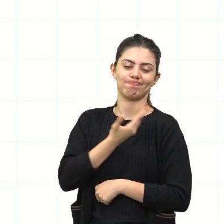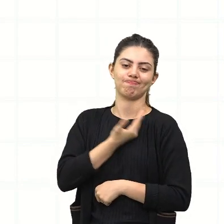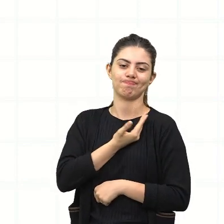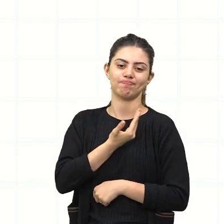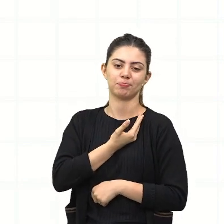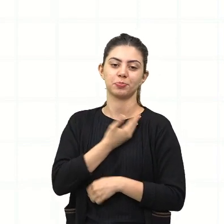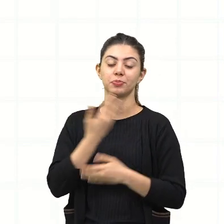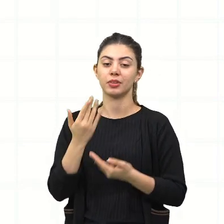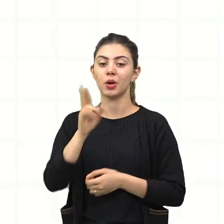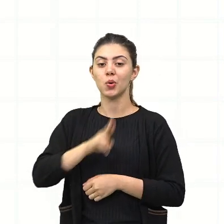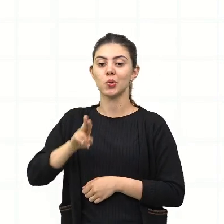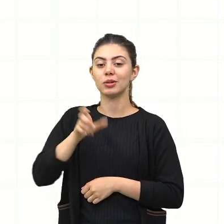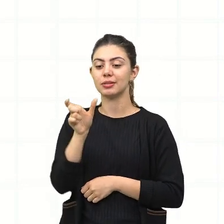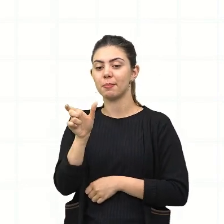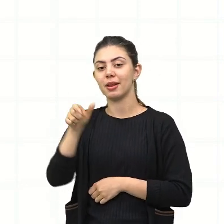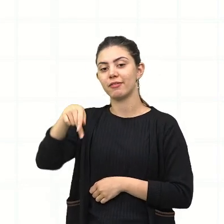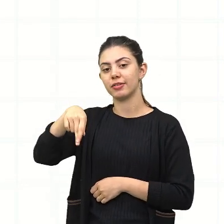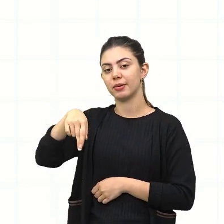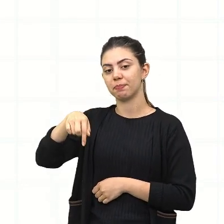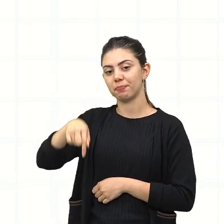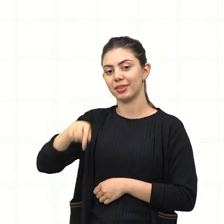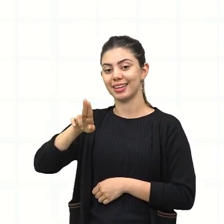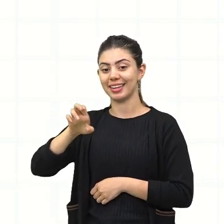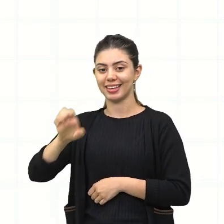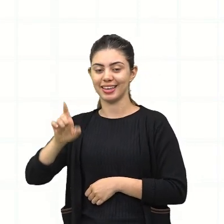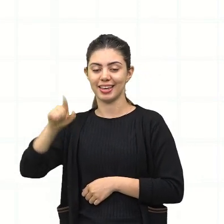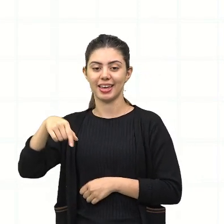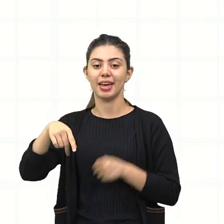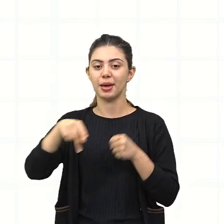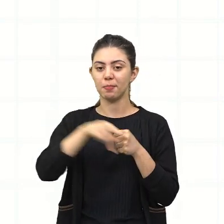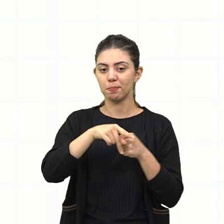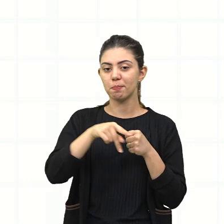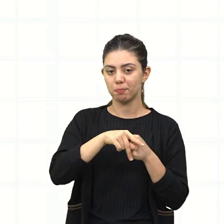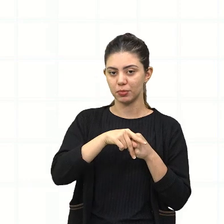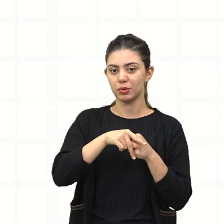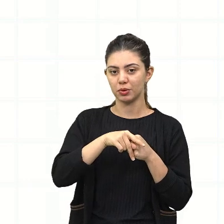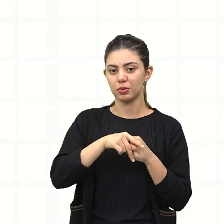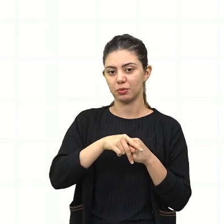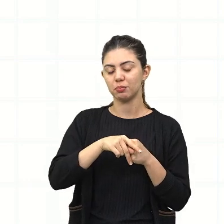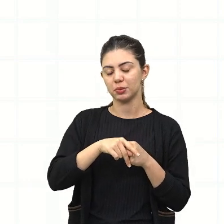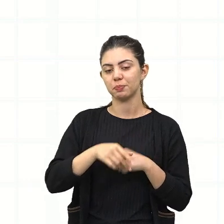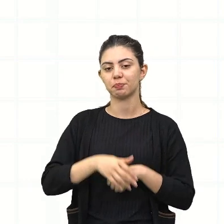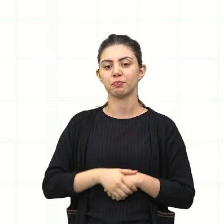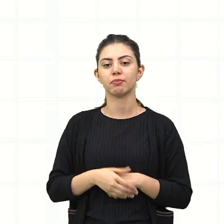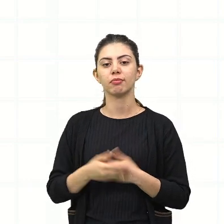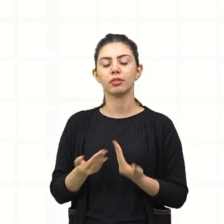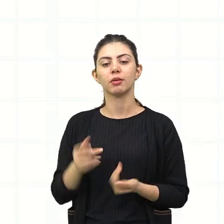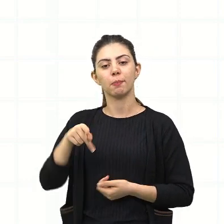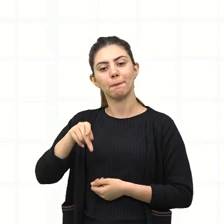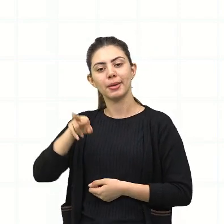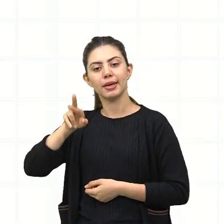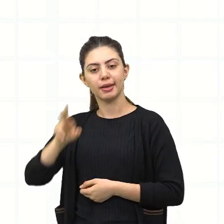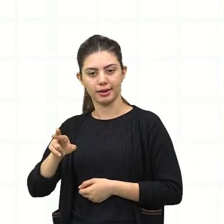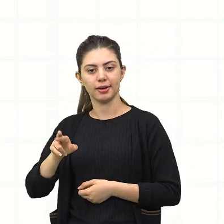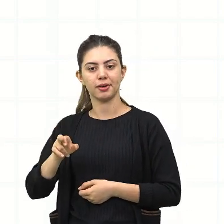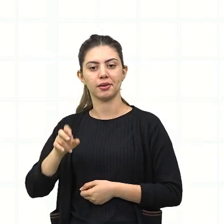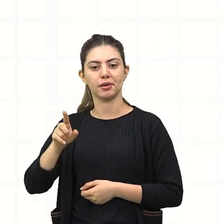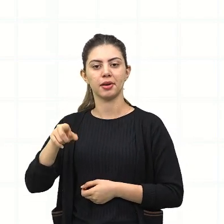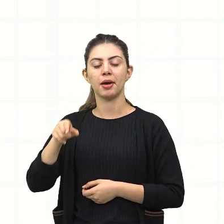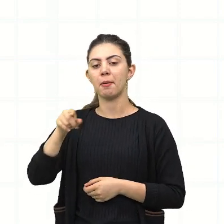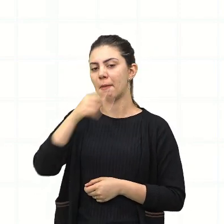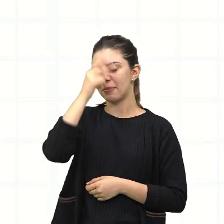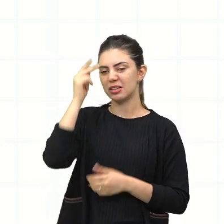conseguir identificar aqui o meu pronome relativo. Não é qualquer pessoa, é a pessoa que me ajudou, por isso ele tem valor